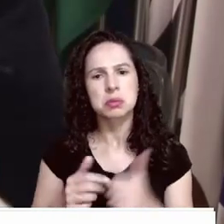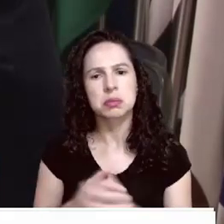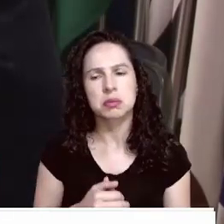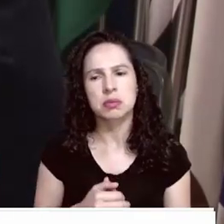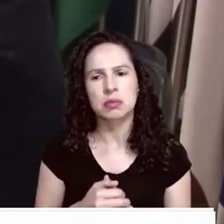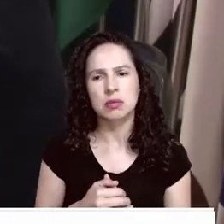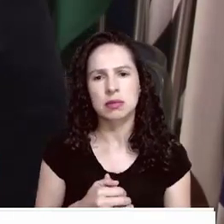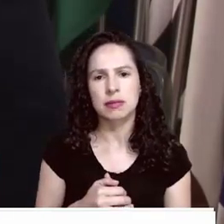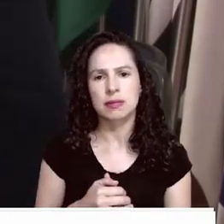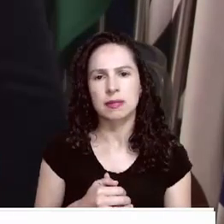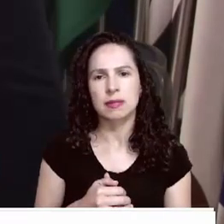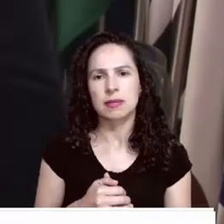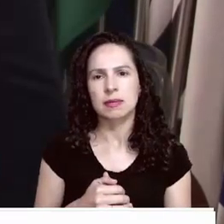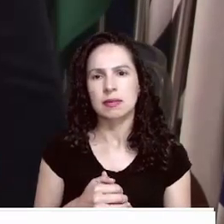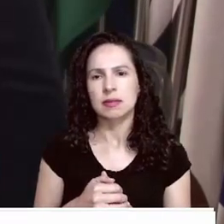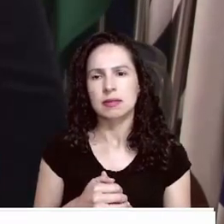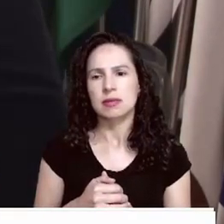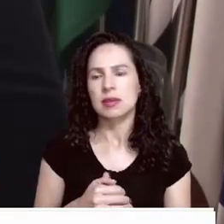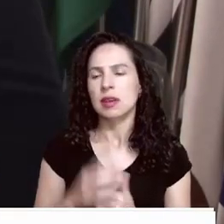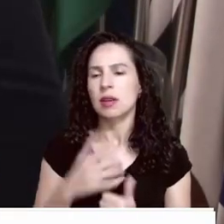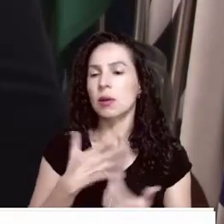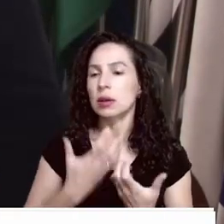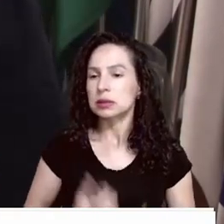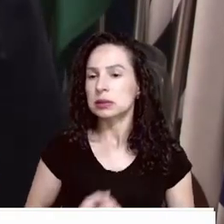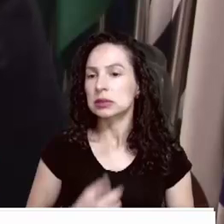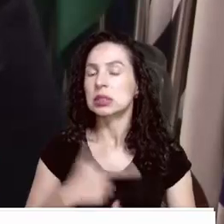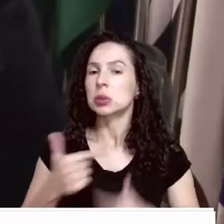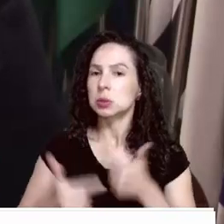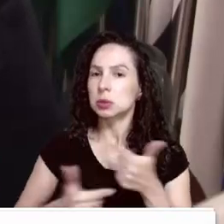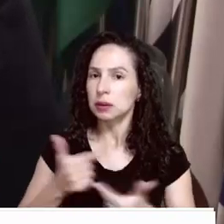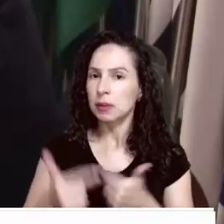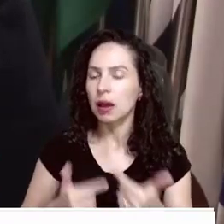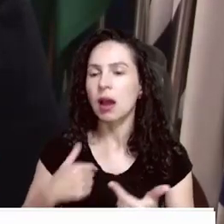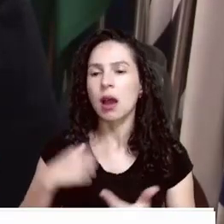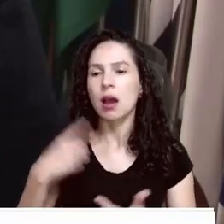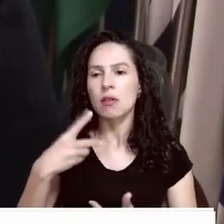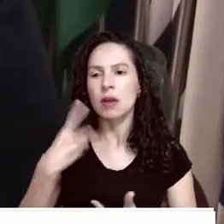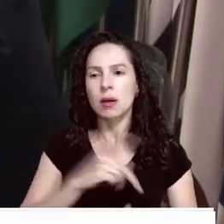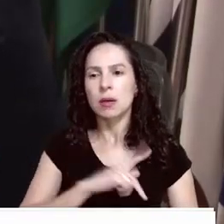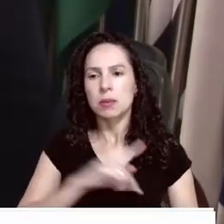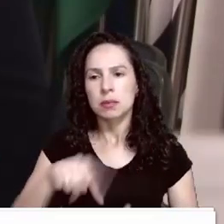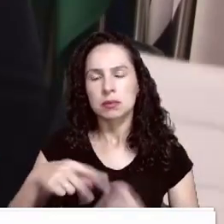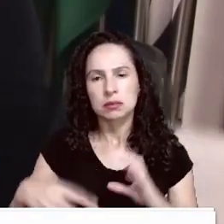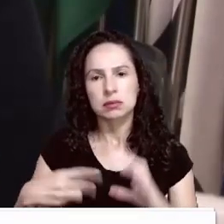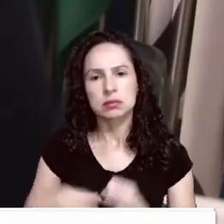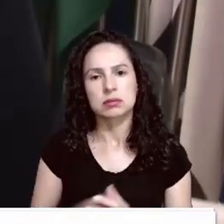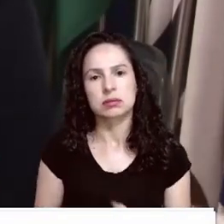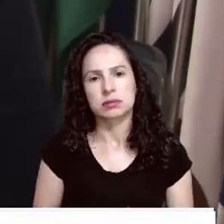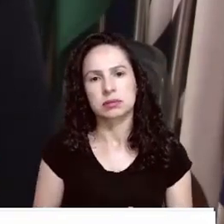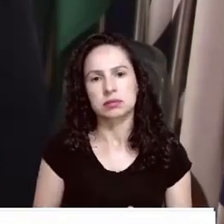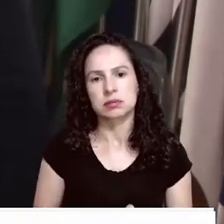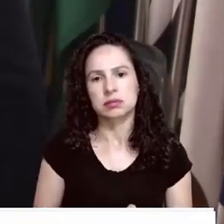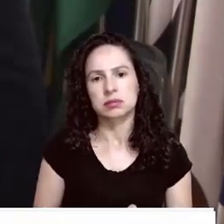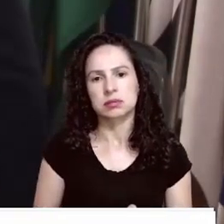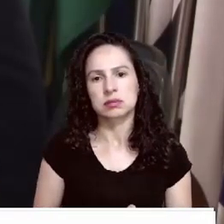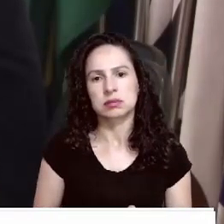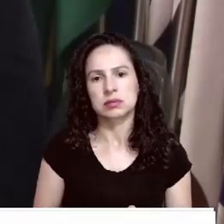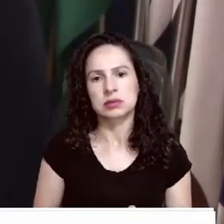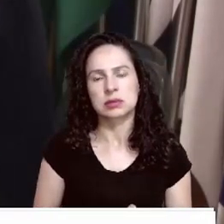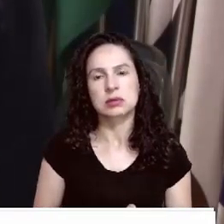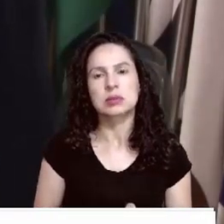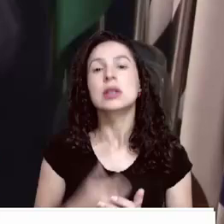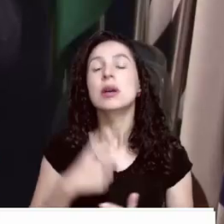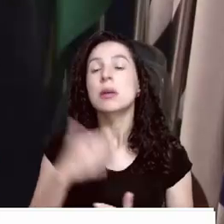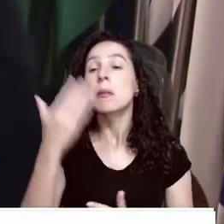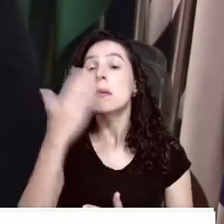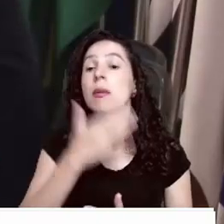Cansei. E sou servidor, e sou vereador e presidente dessa casa. Não mudou. Me prova se mudou alguma